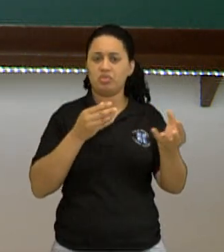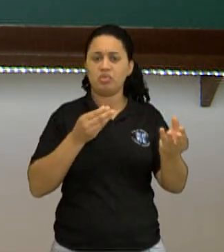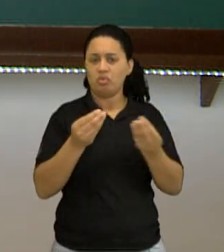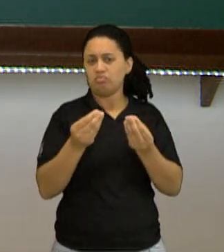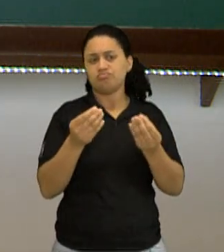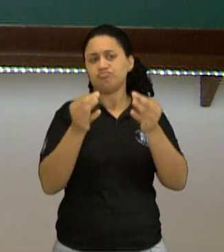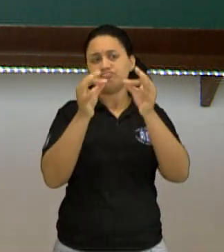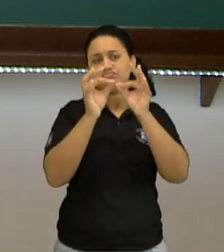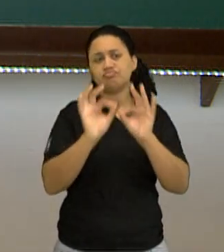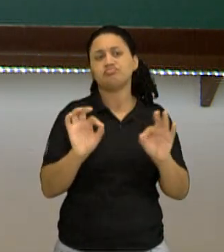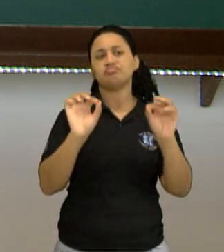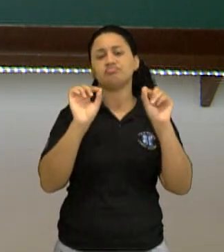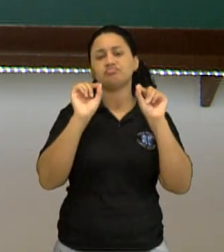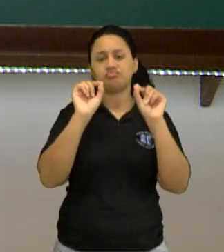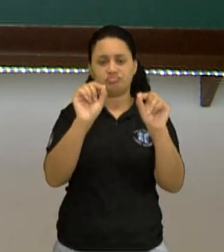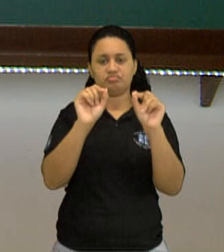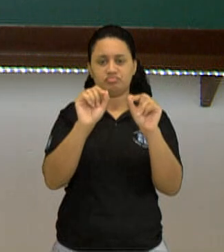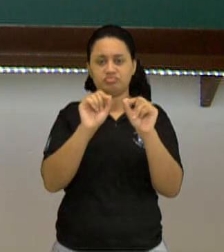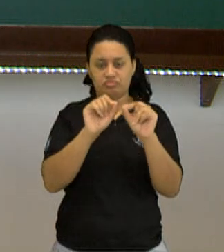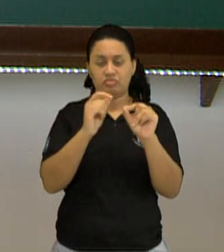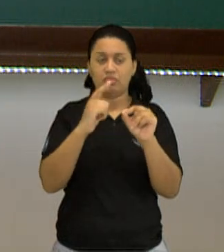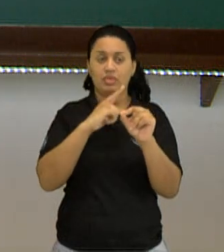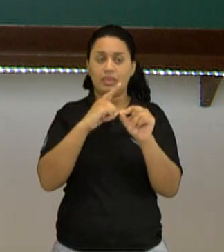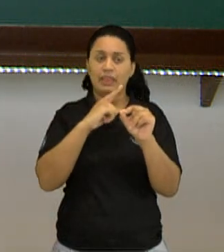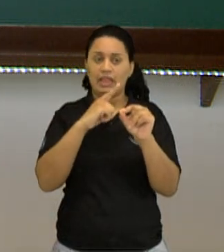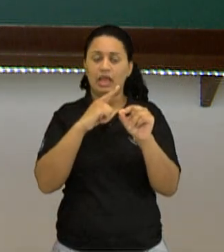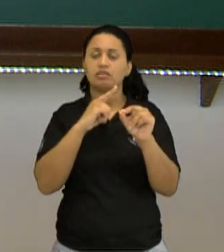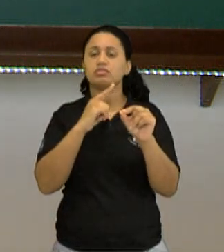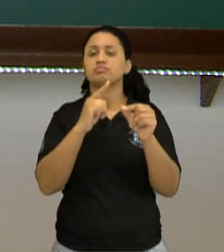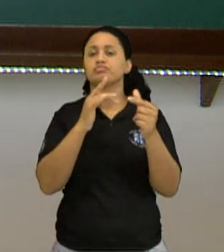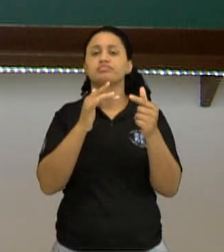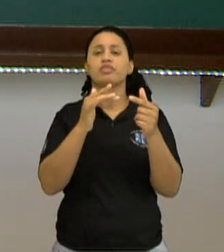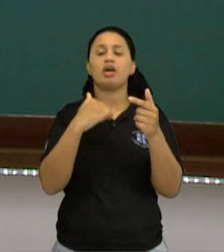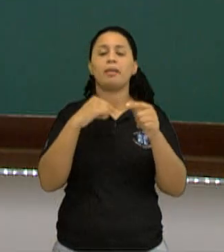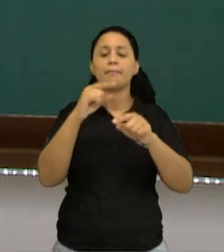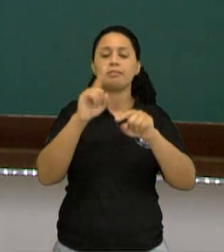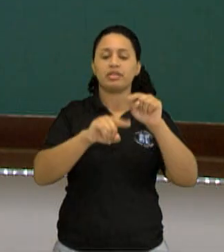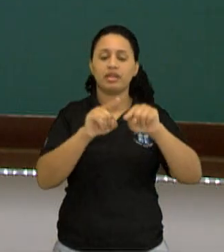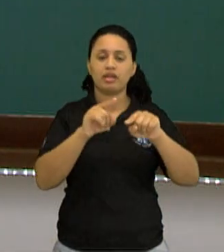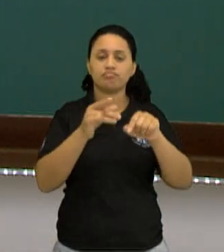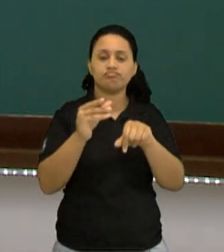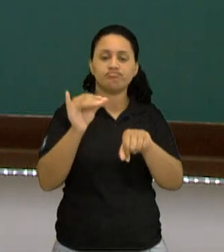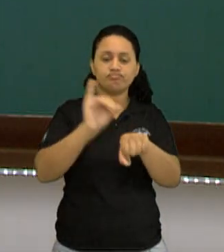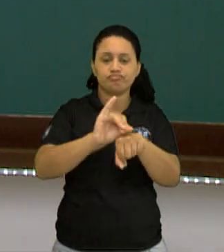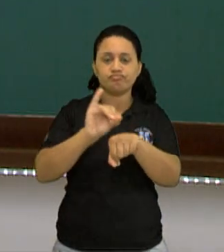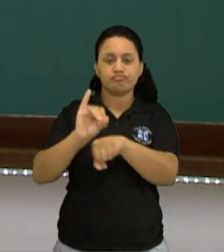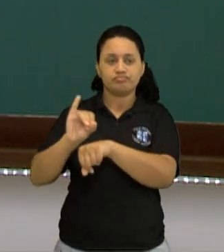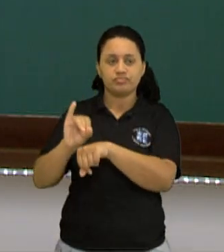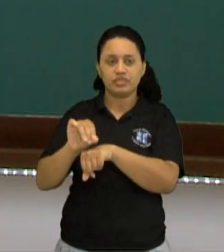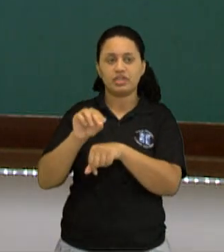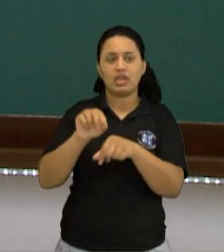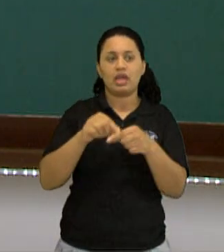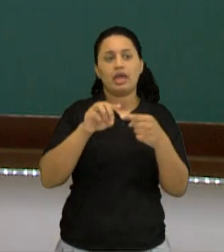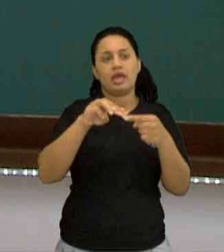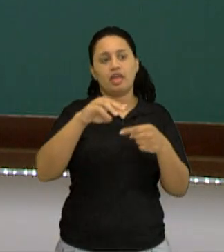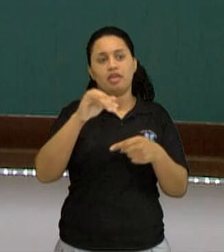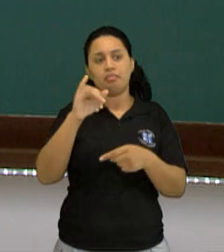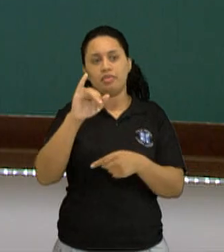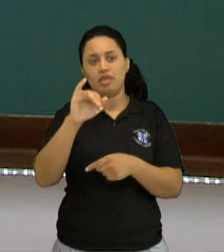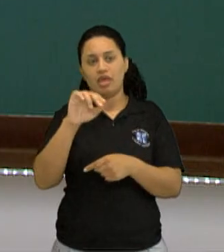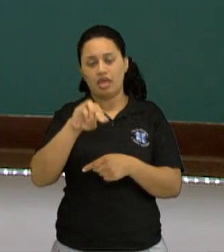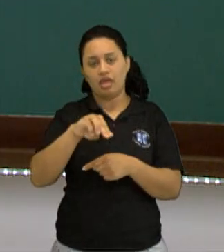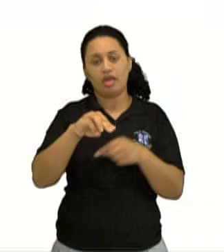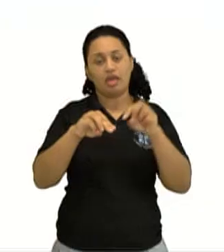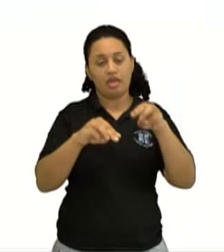muito simples. Considerando o sistema como pontos materiais, de massa M1, M2 e M3, com